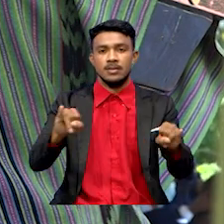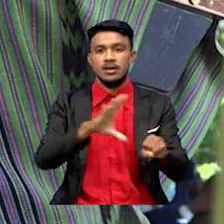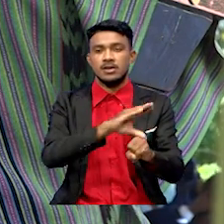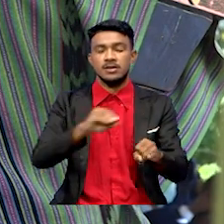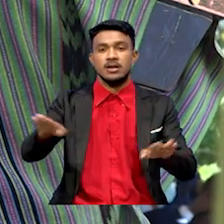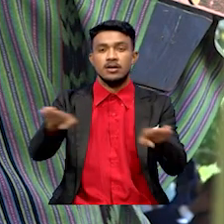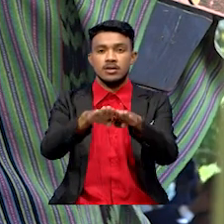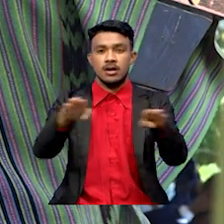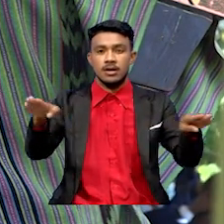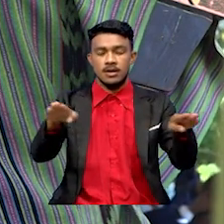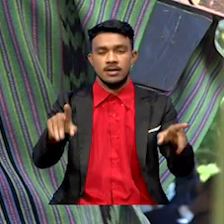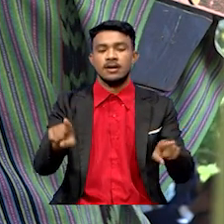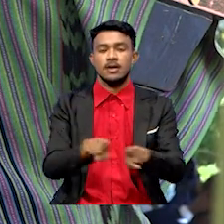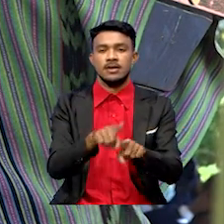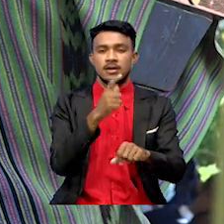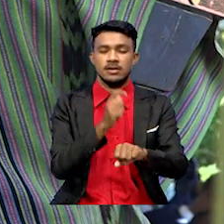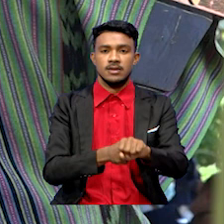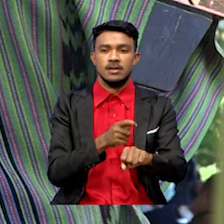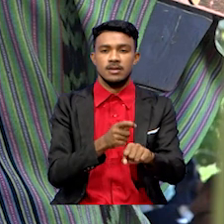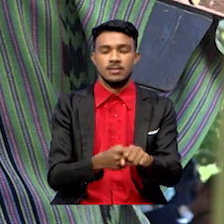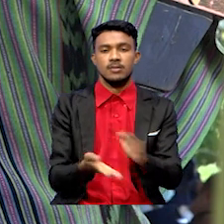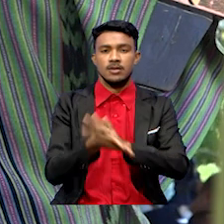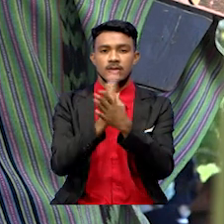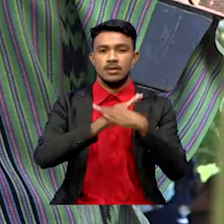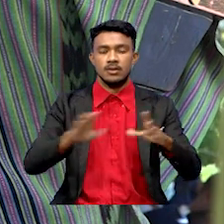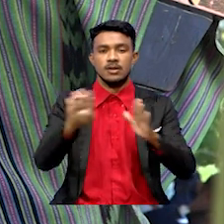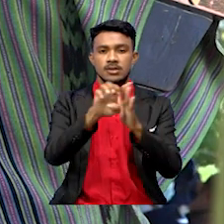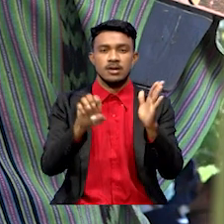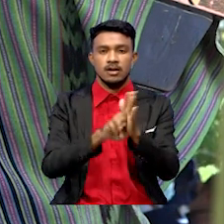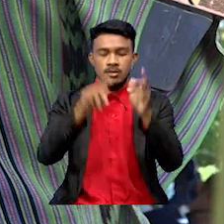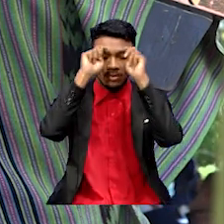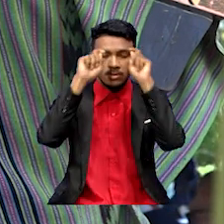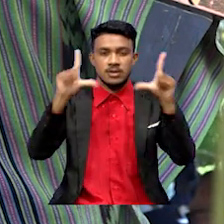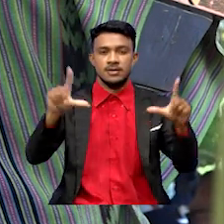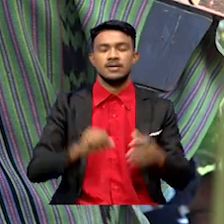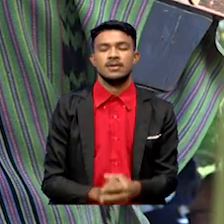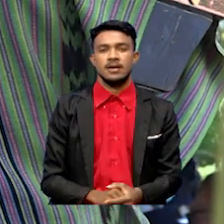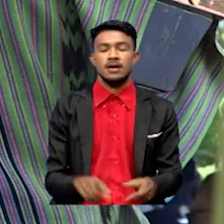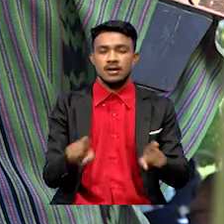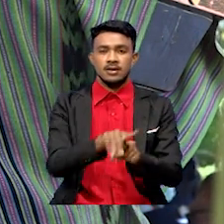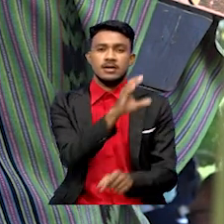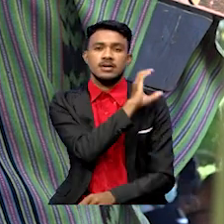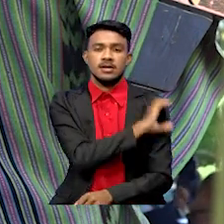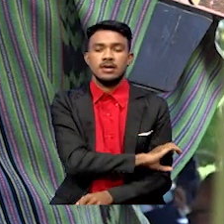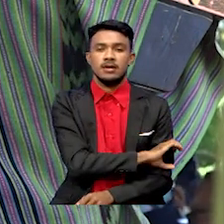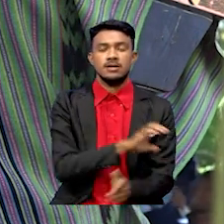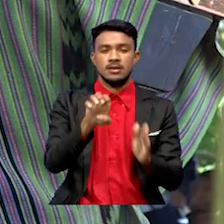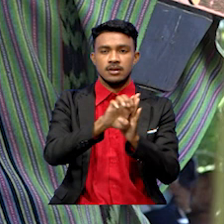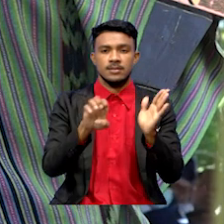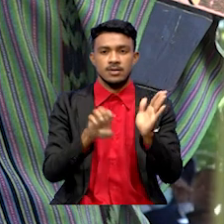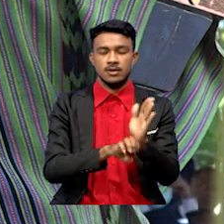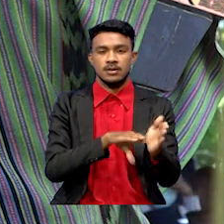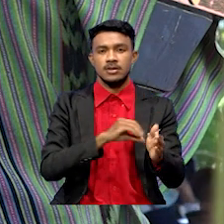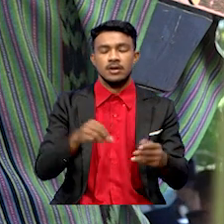neutralidade condição essencial ao estado de direito e a segurança e o estado é um